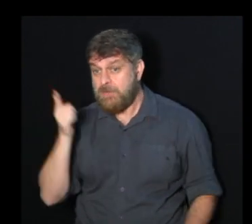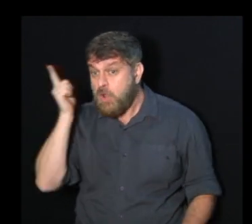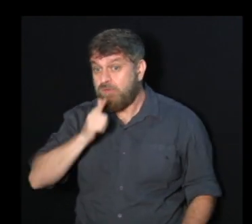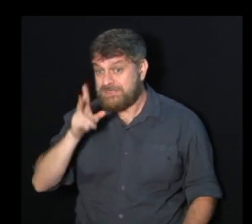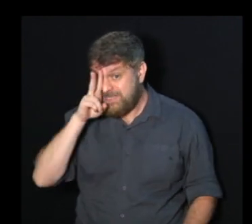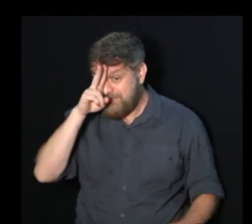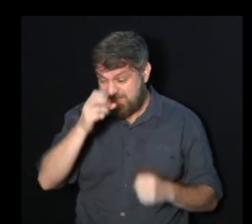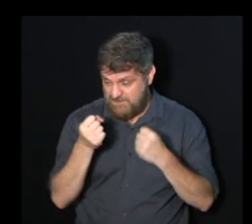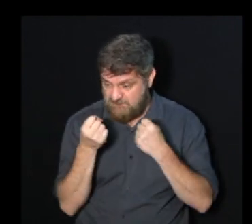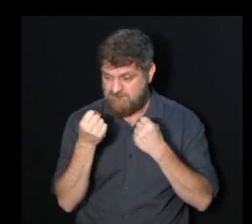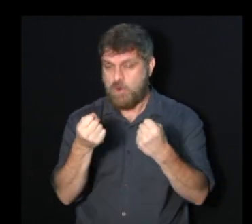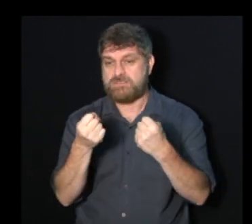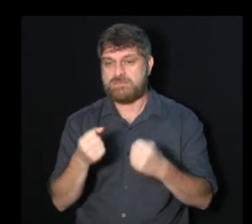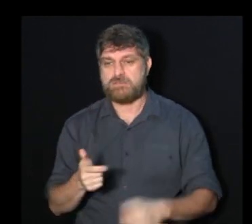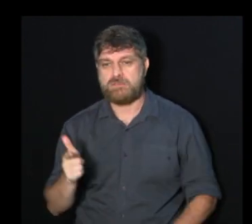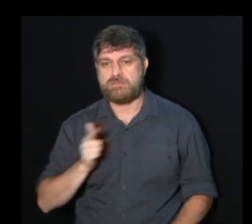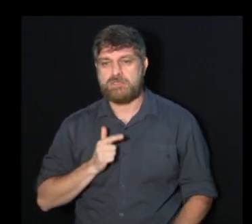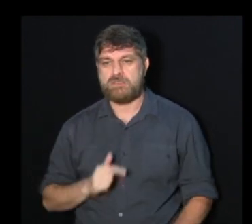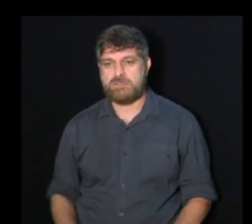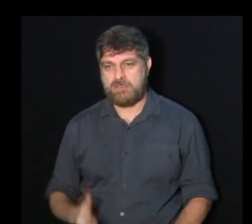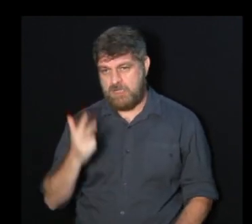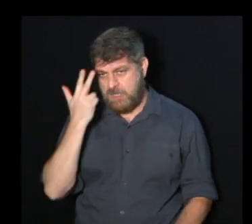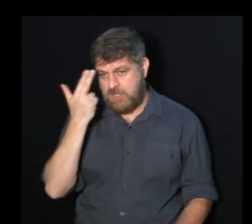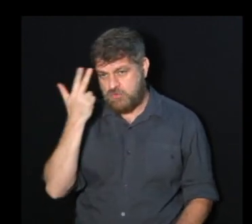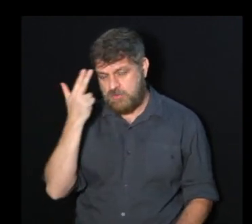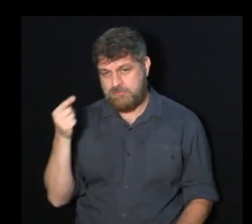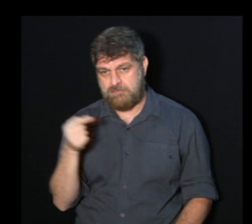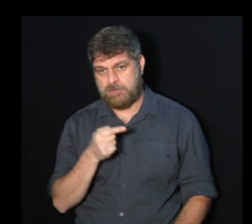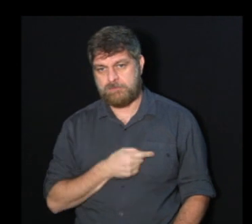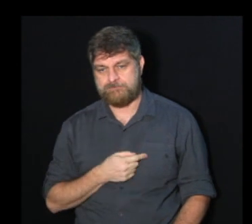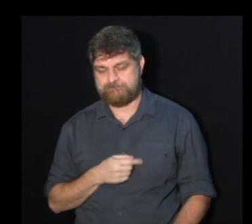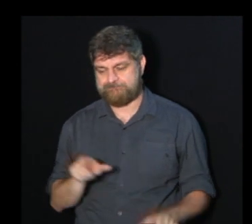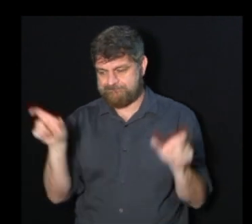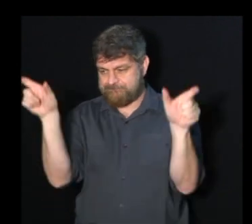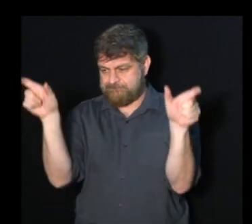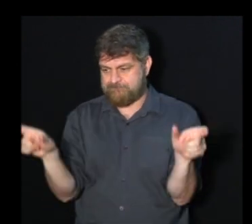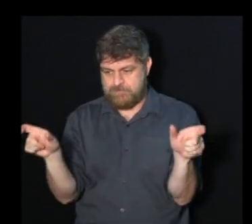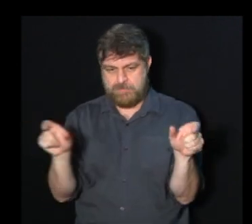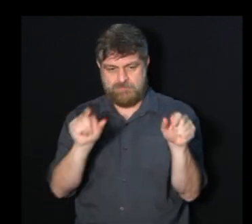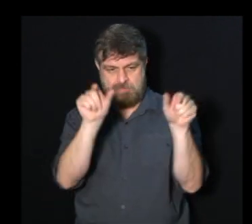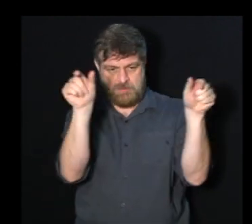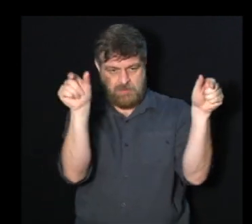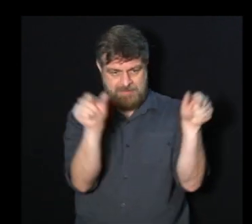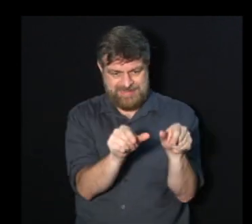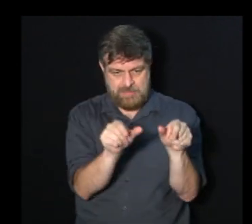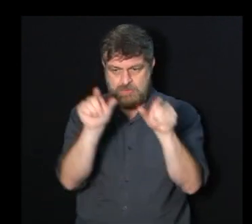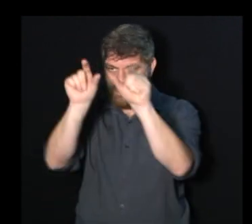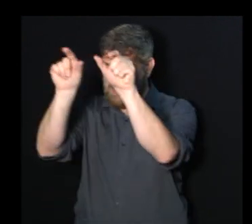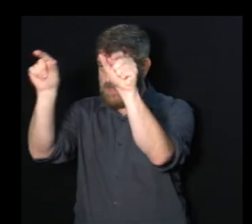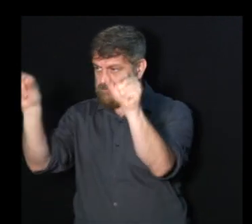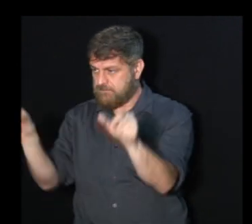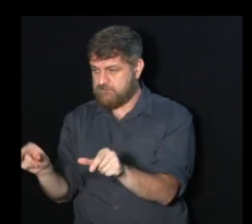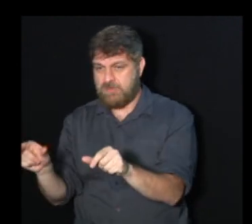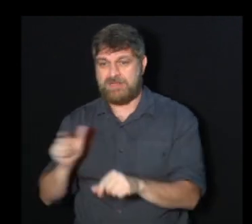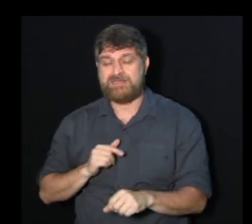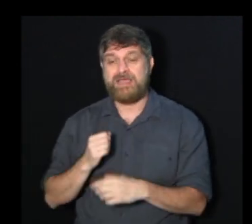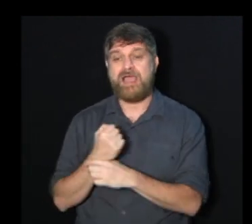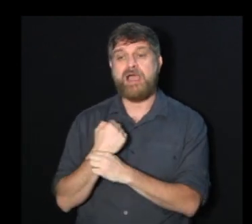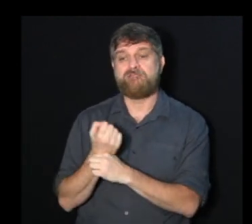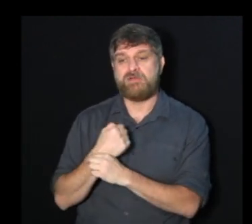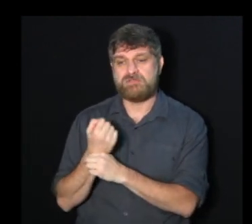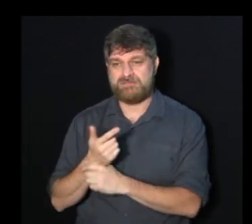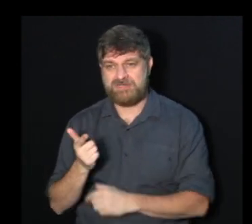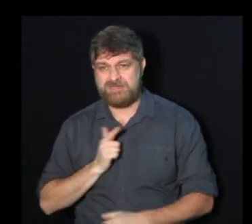bom? É comum esse tipo de patologia e, assim, dentro da literatura a gente tem alguns caminhos. Dentro da fisioterapia,